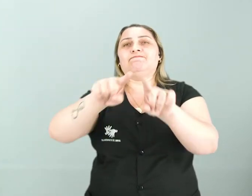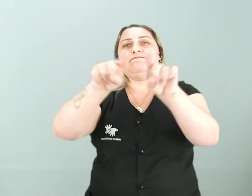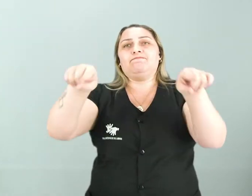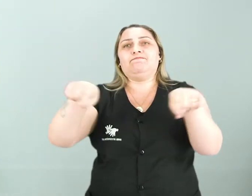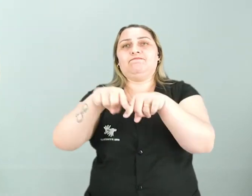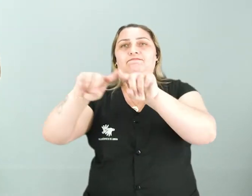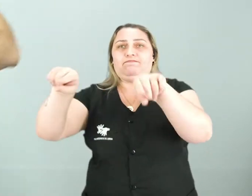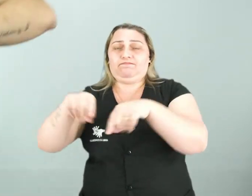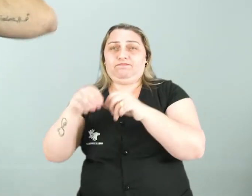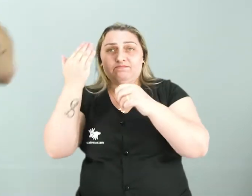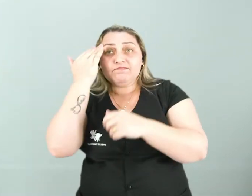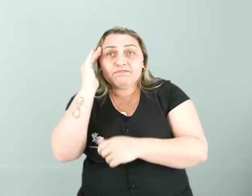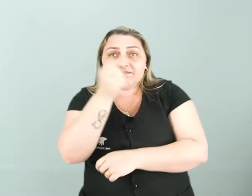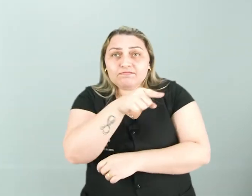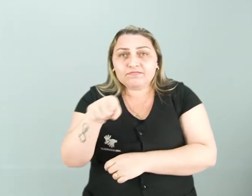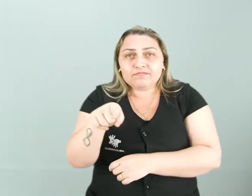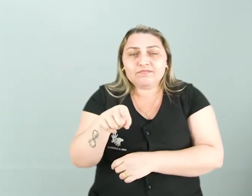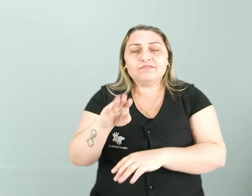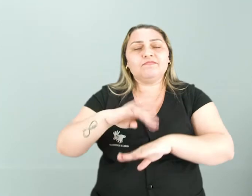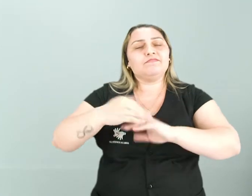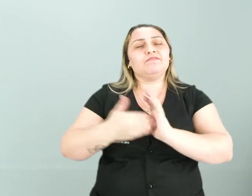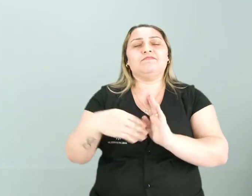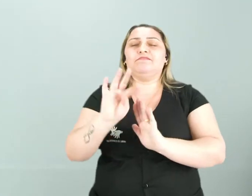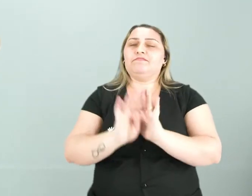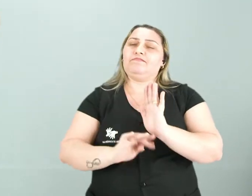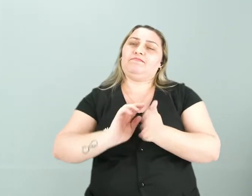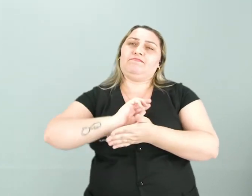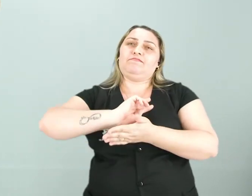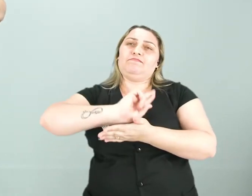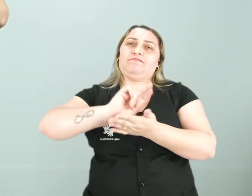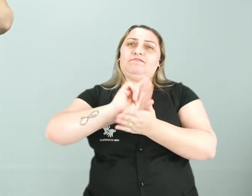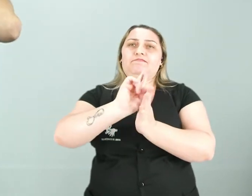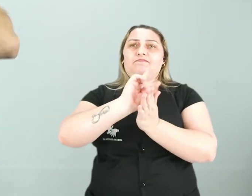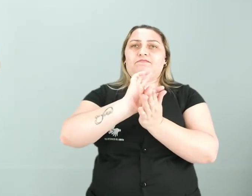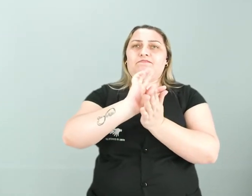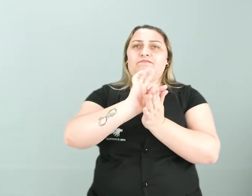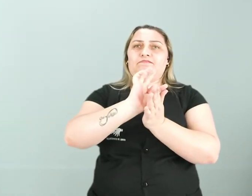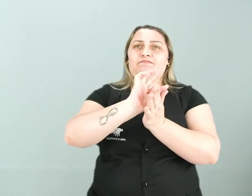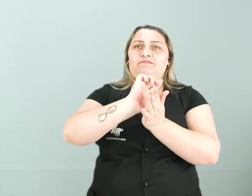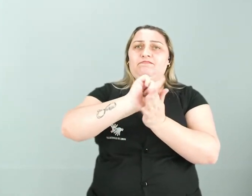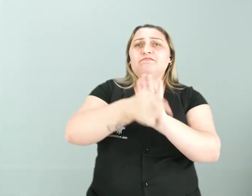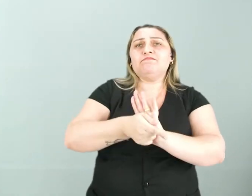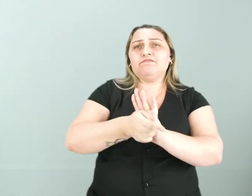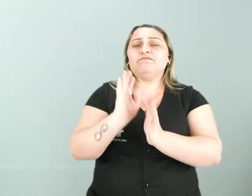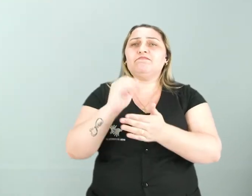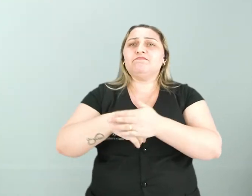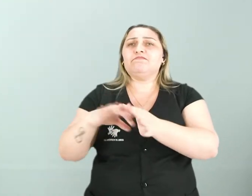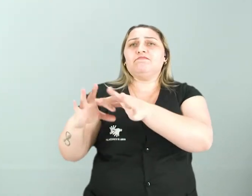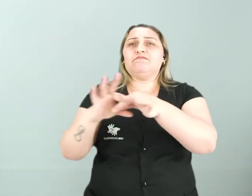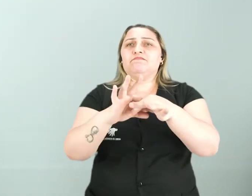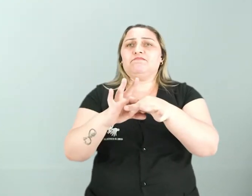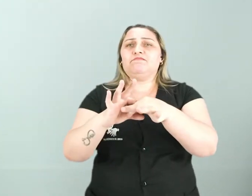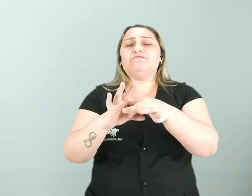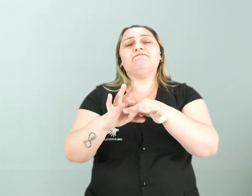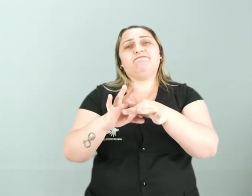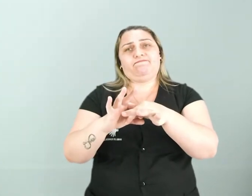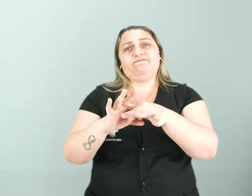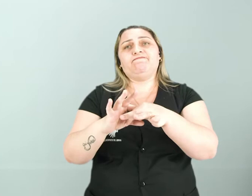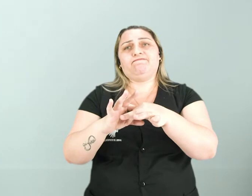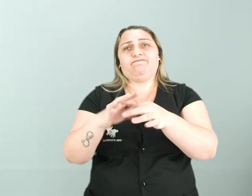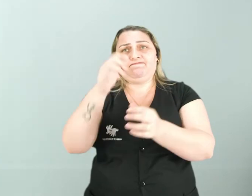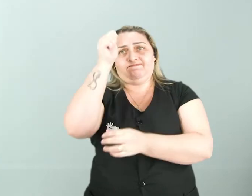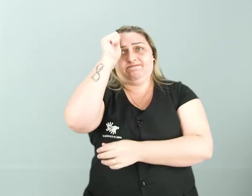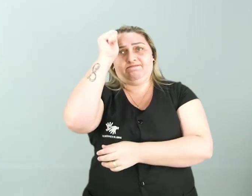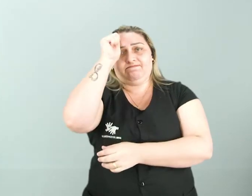quadrinho. Tá entendendo? Todos os textos, vários gêneros, podem ser usados dentro de um quadrinho, dentro do contexto, lá dentro da situação que o